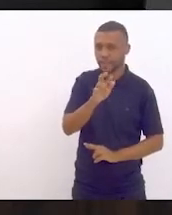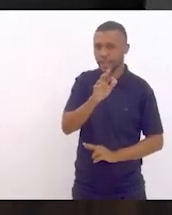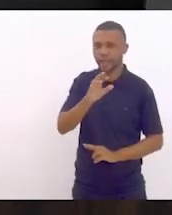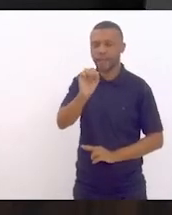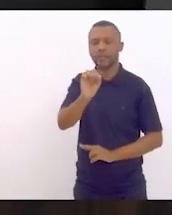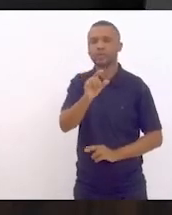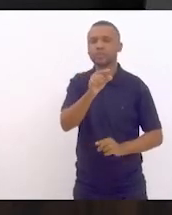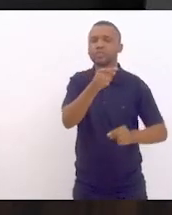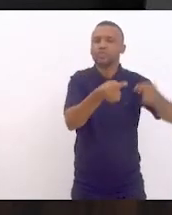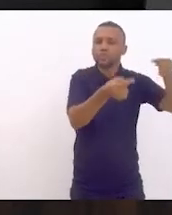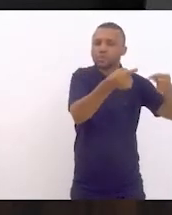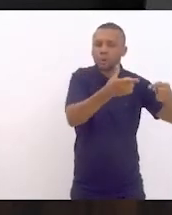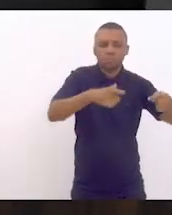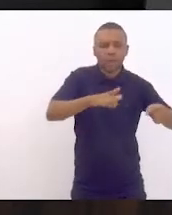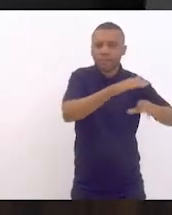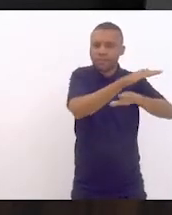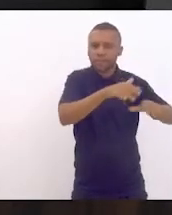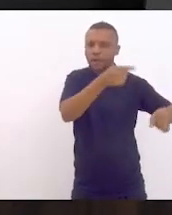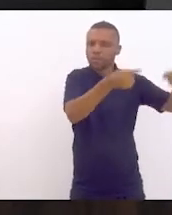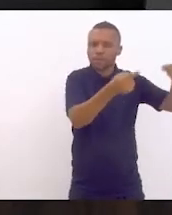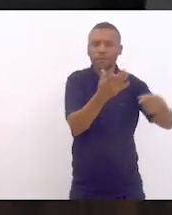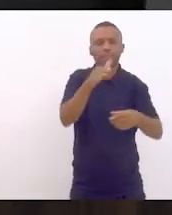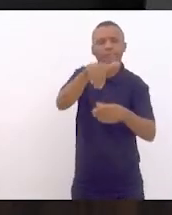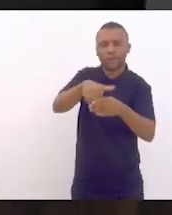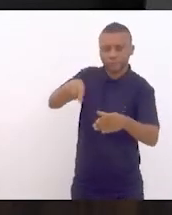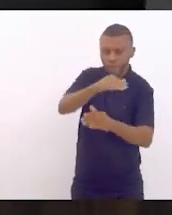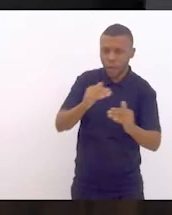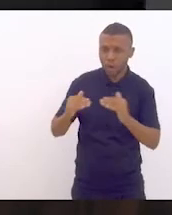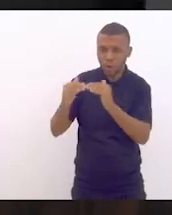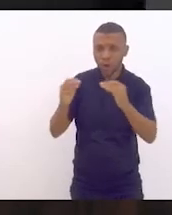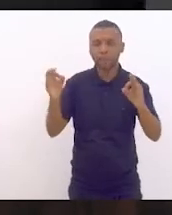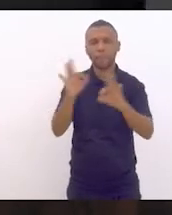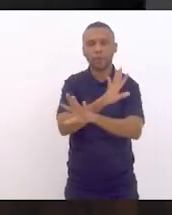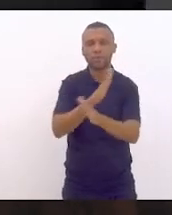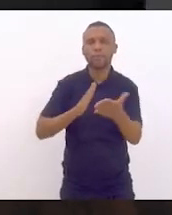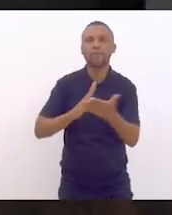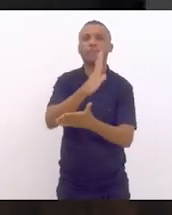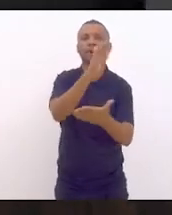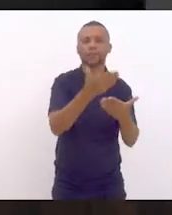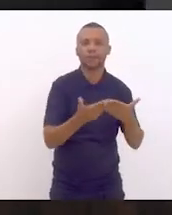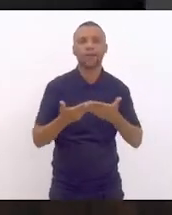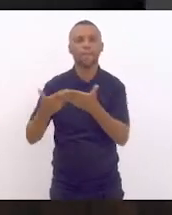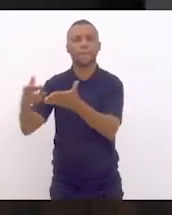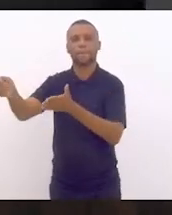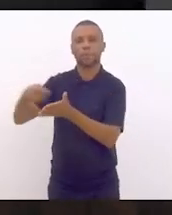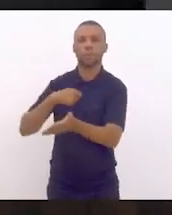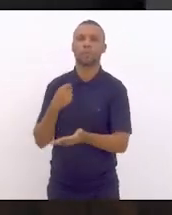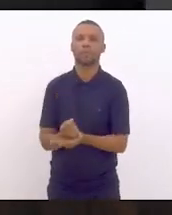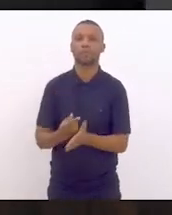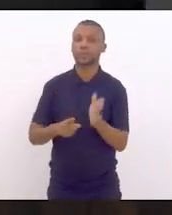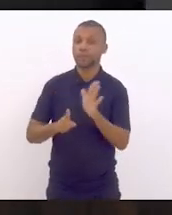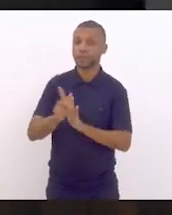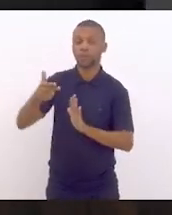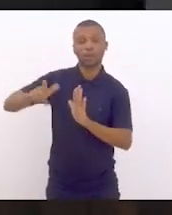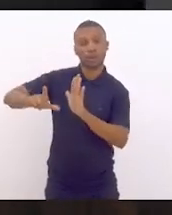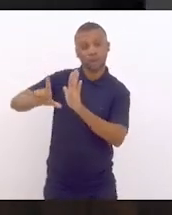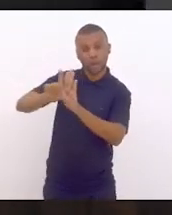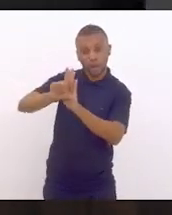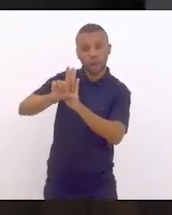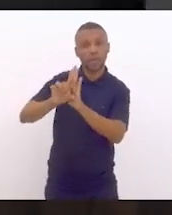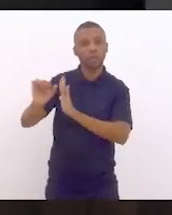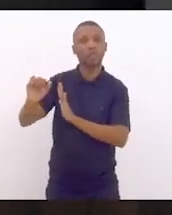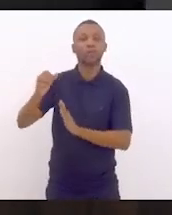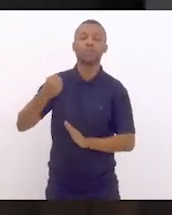discussão. Em votação, se os que aprovam permaneçam como estão, aprovado, vai à promulgação. Indicação legislativa número